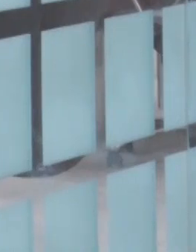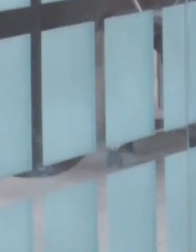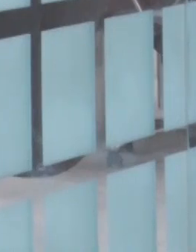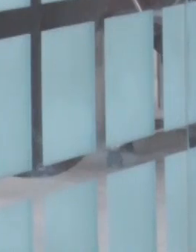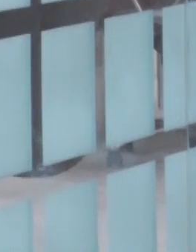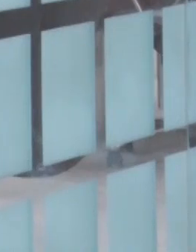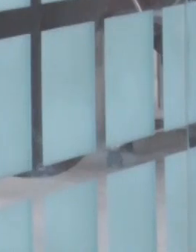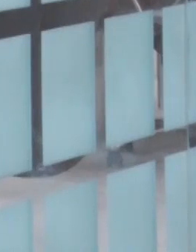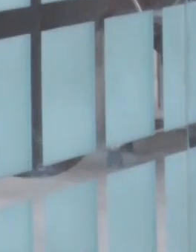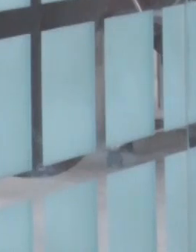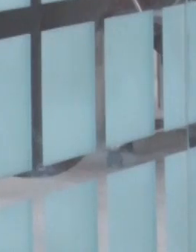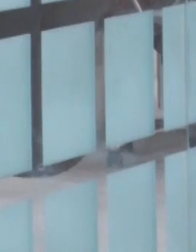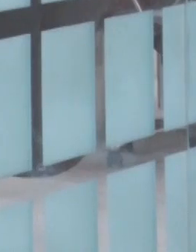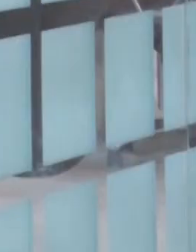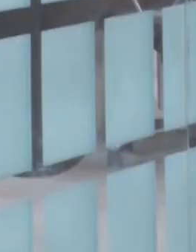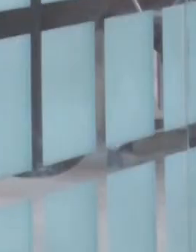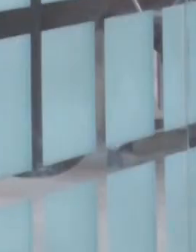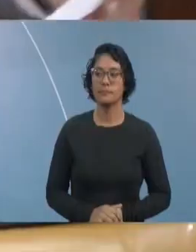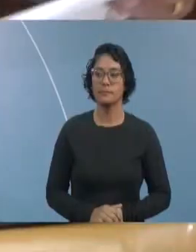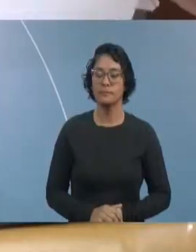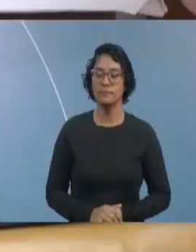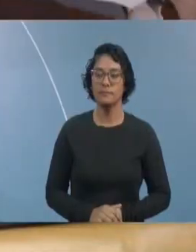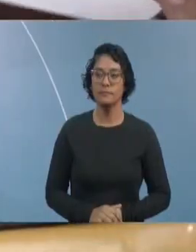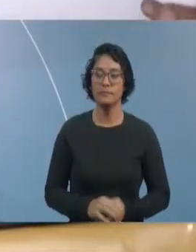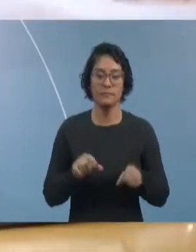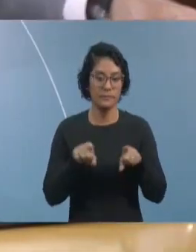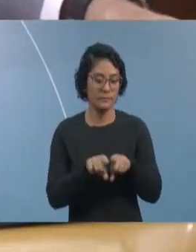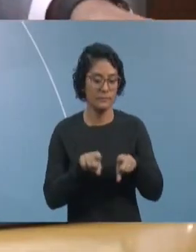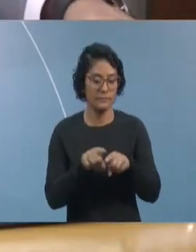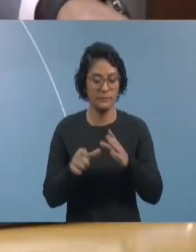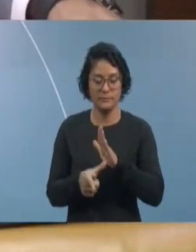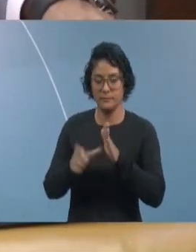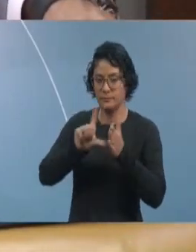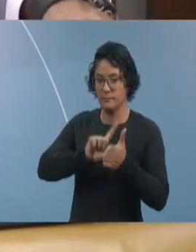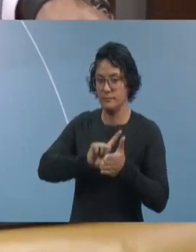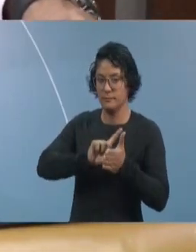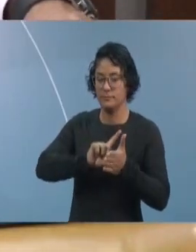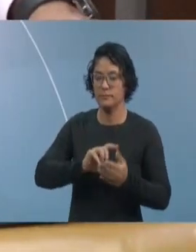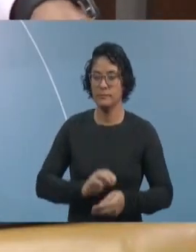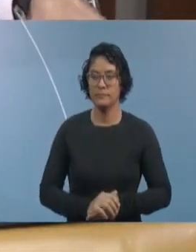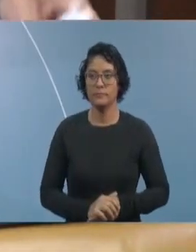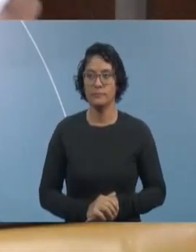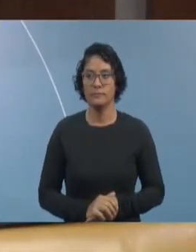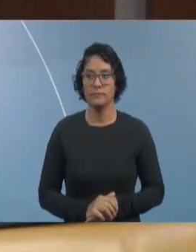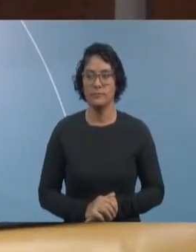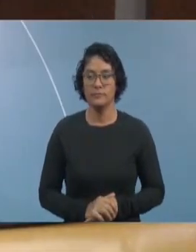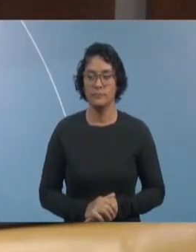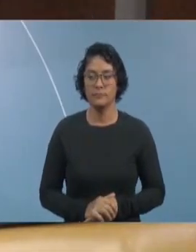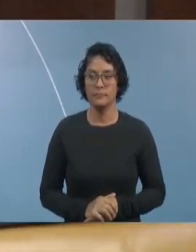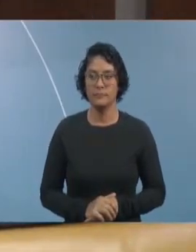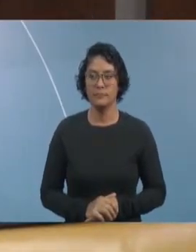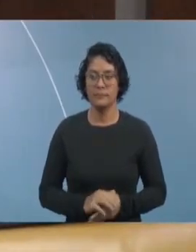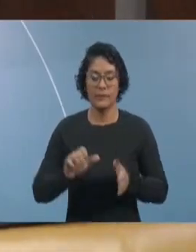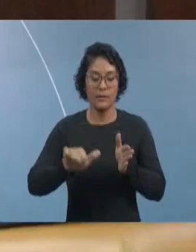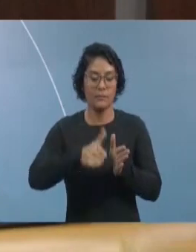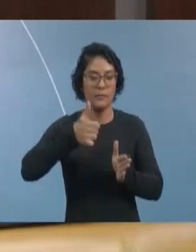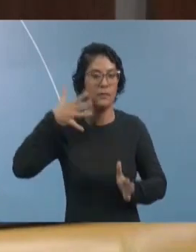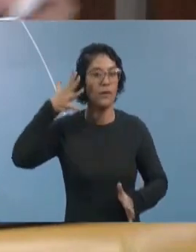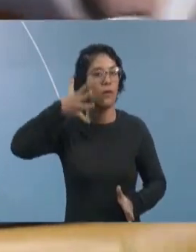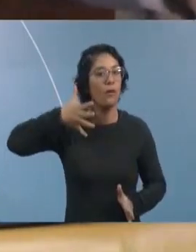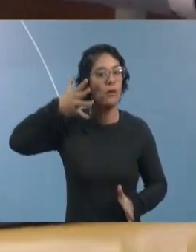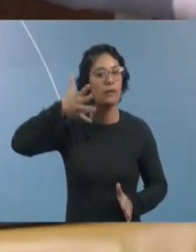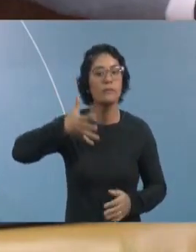foi subscrito pelos demais parlamentares. Também antes de passar a palavra ao primeiro orador,